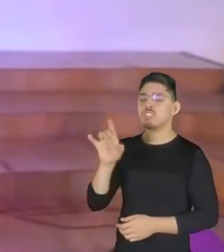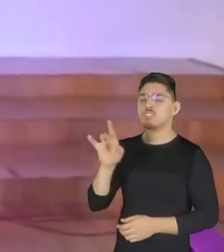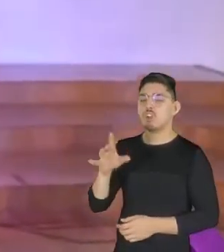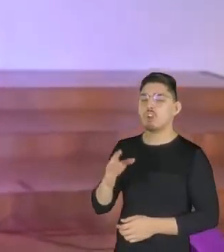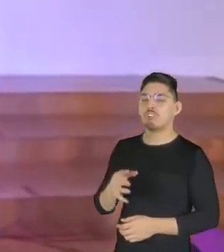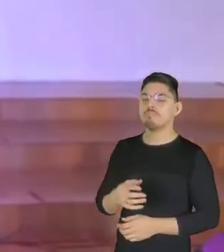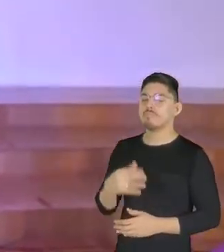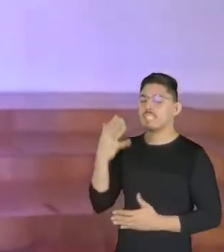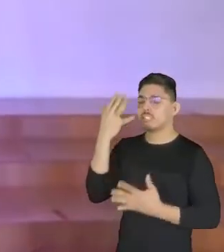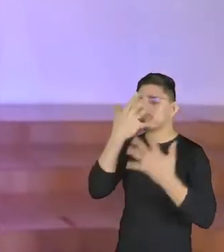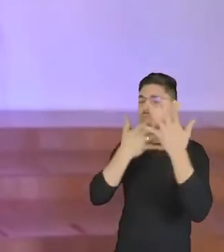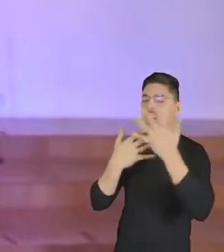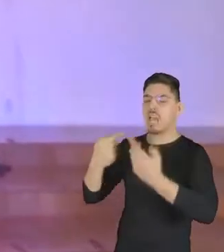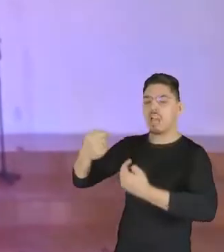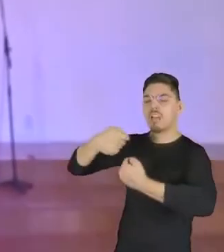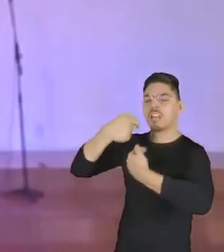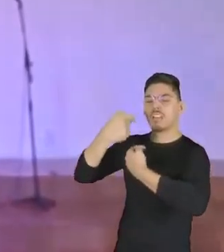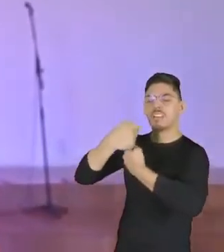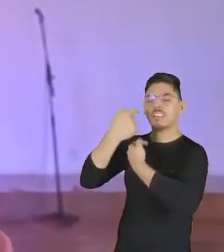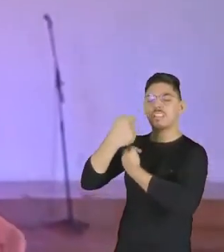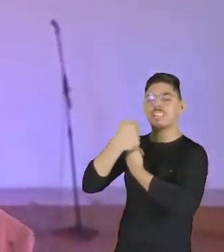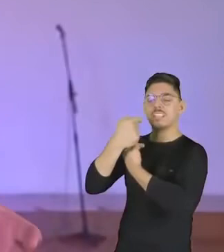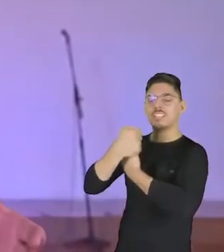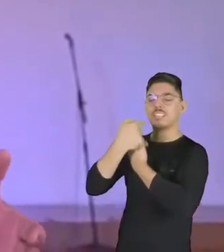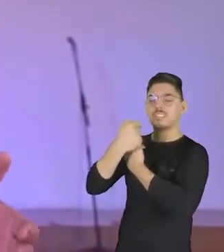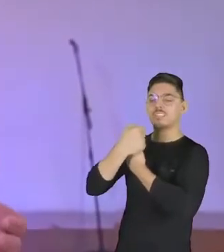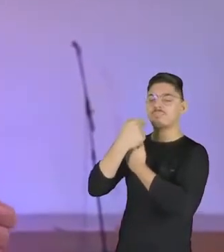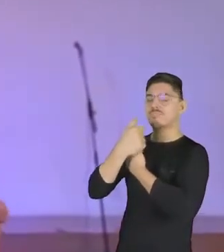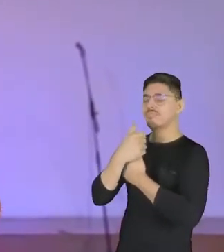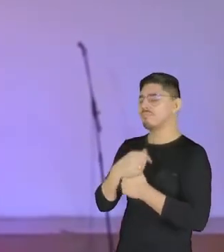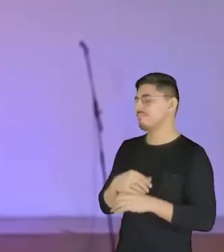palavras vãs, de grande